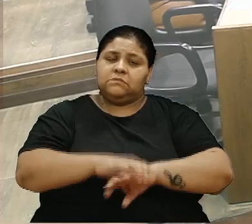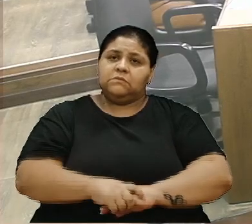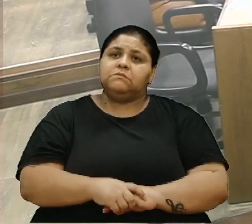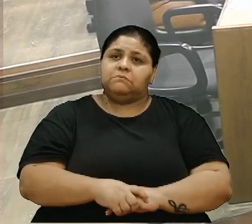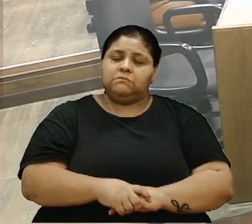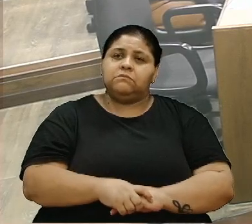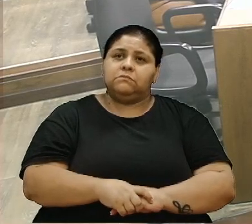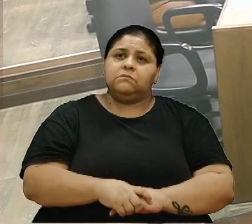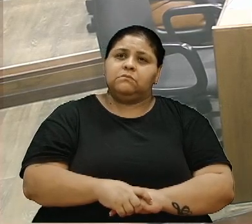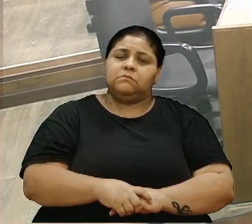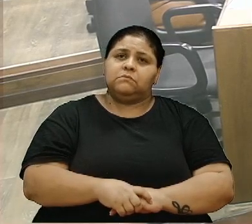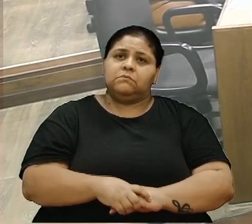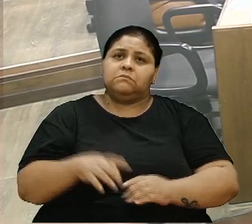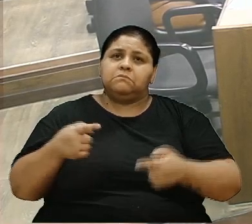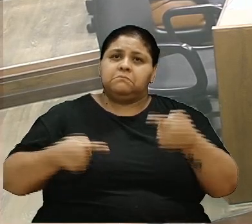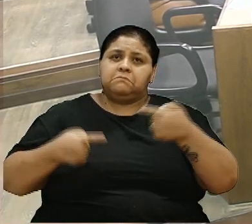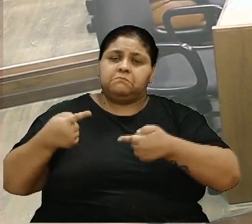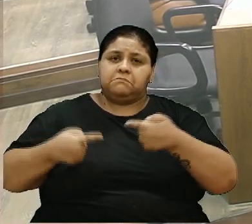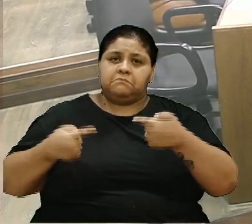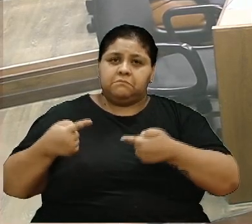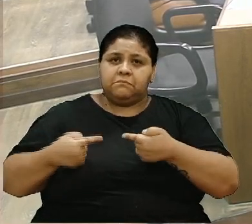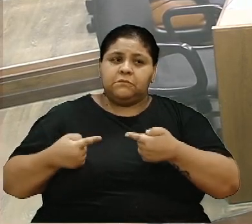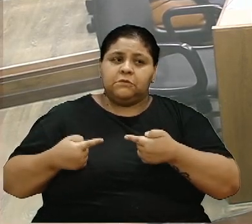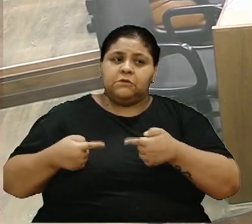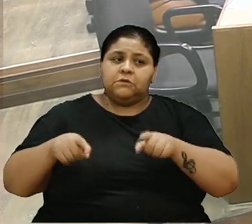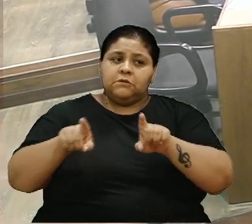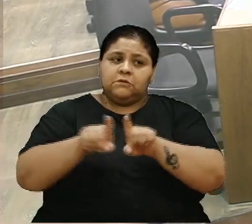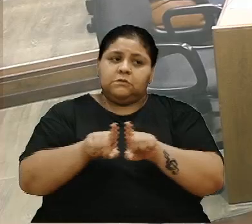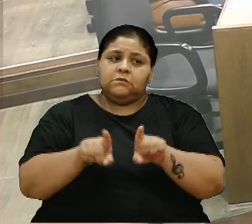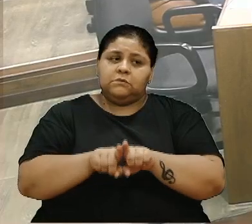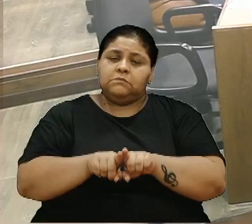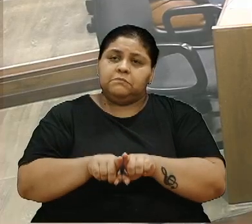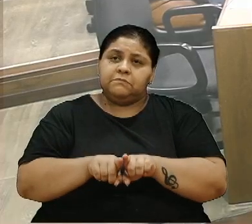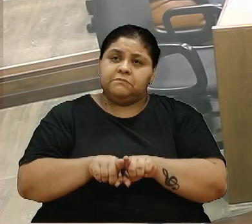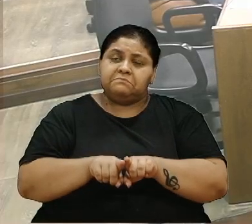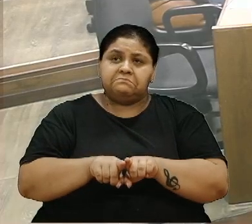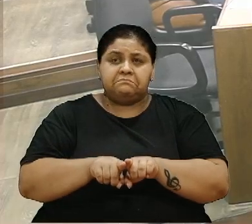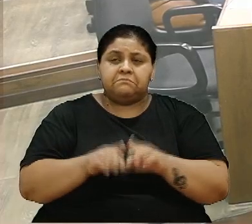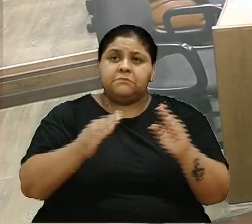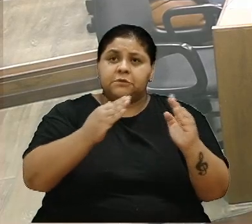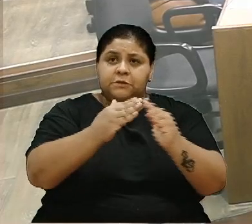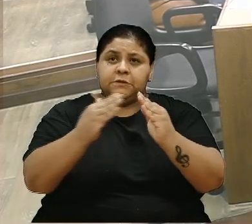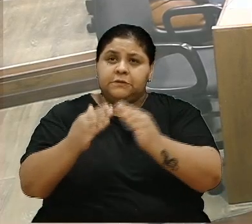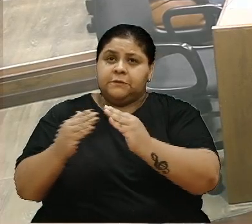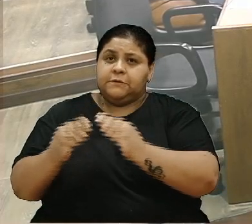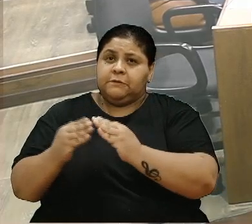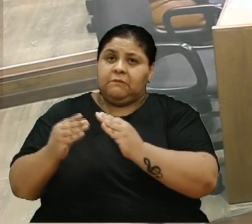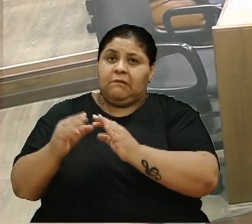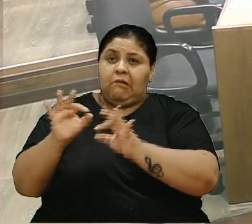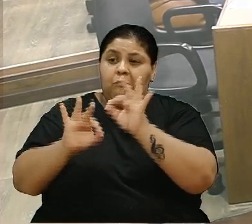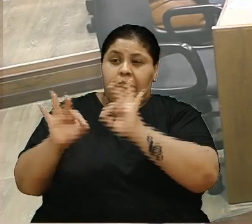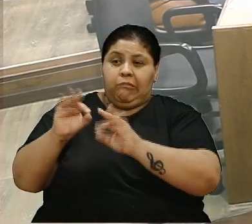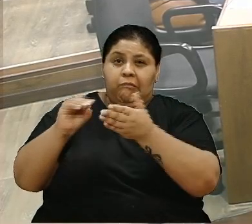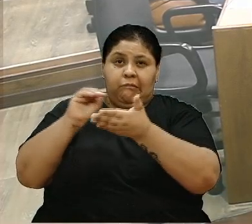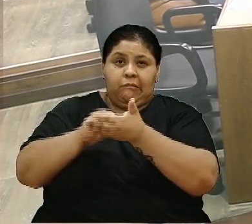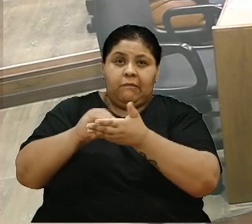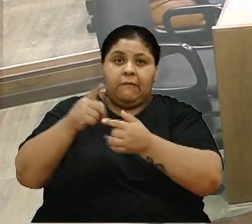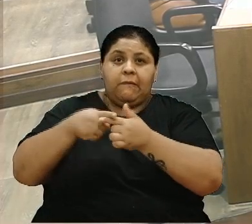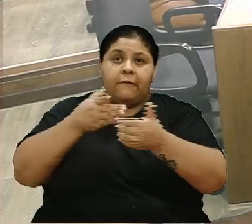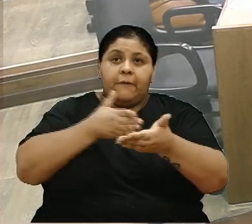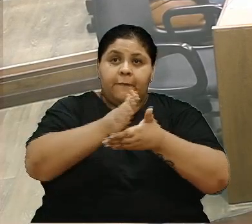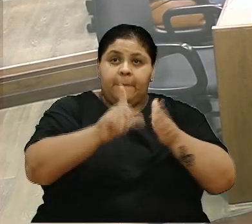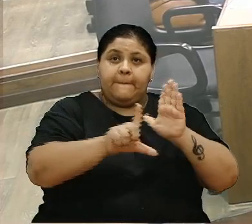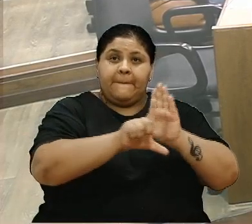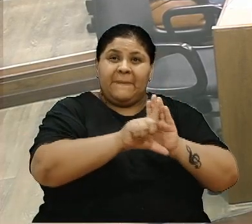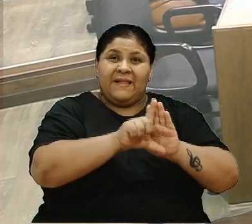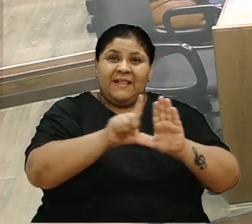Bem rapidinho, só para dizer que não é só, vereador, a esta casa a desorganização, né? Porque foi aprovado na Lei